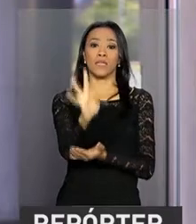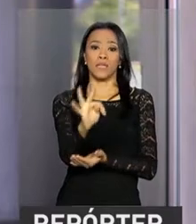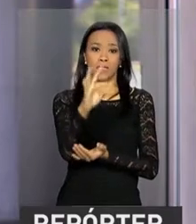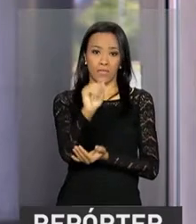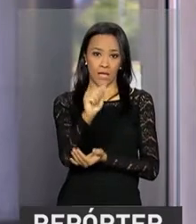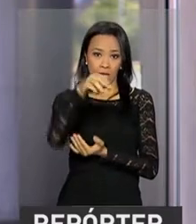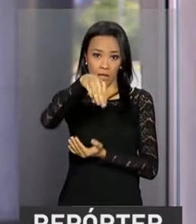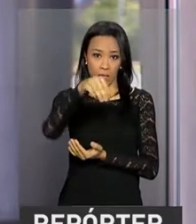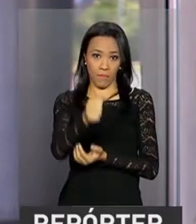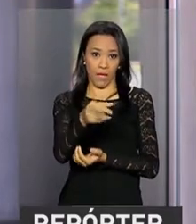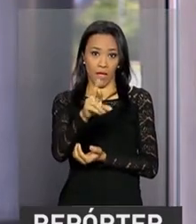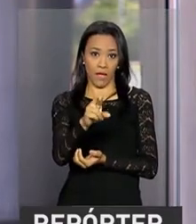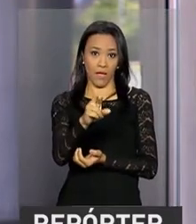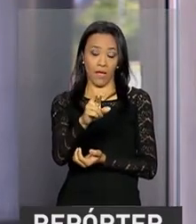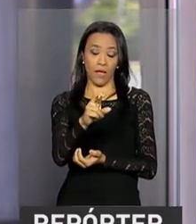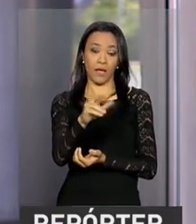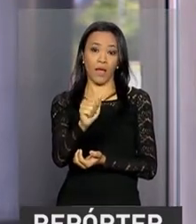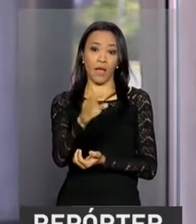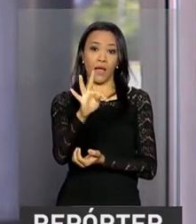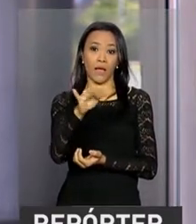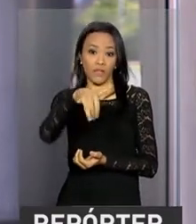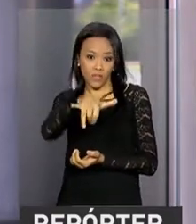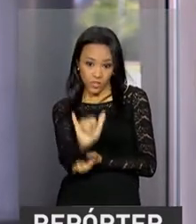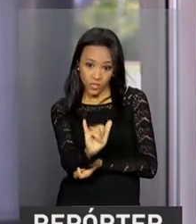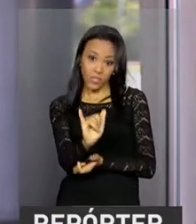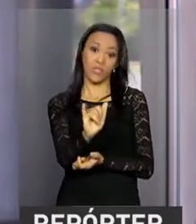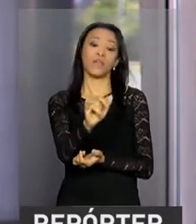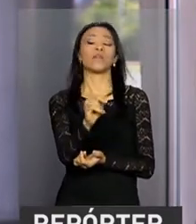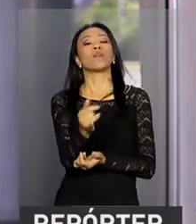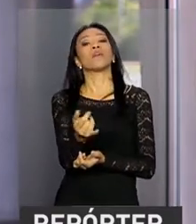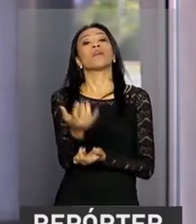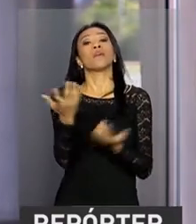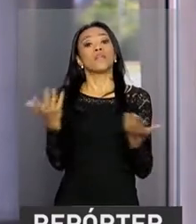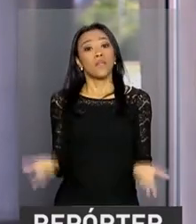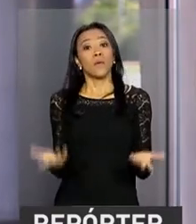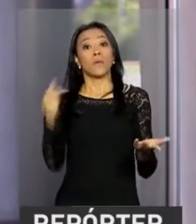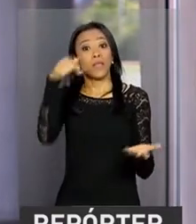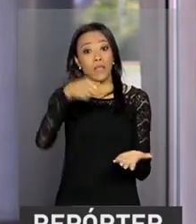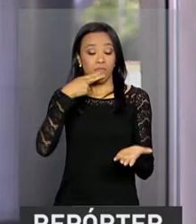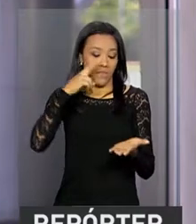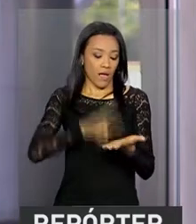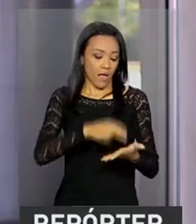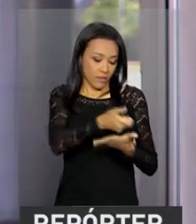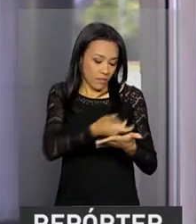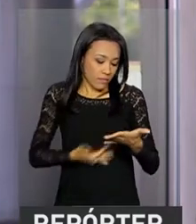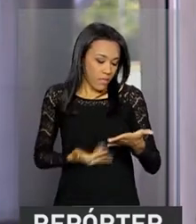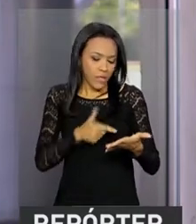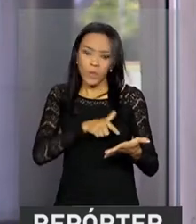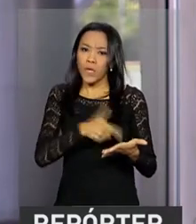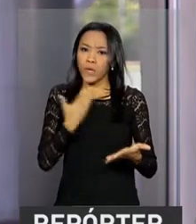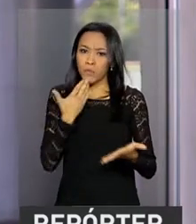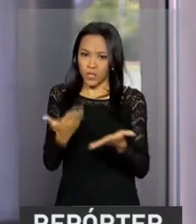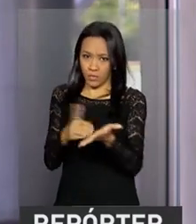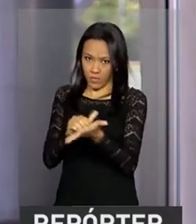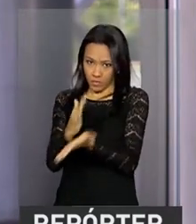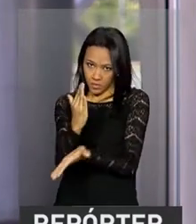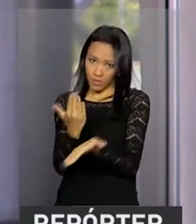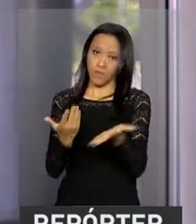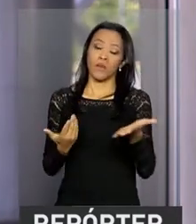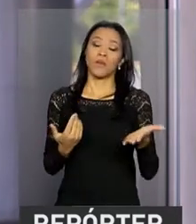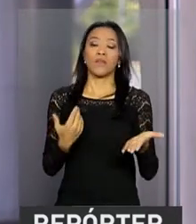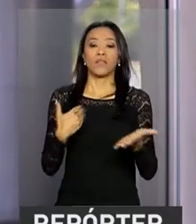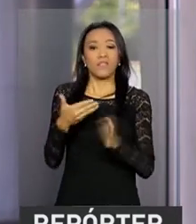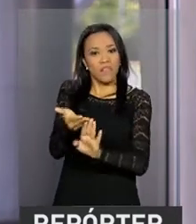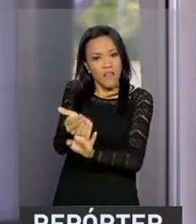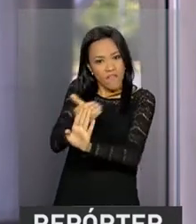michel temer assumiu a presidência então em maio do ano passado na carta josé serra informa o presidente que se afasta